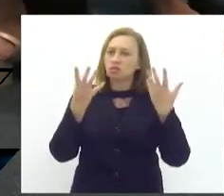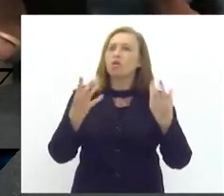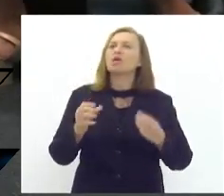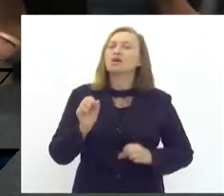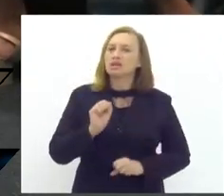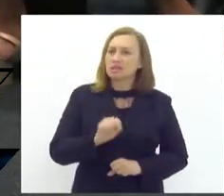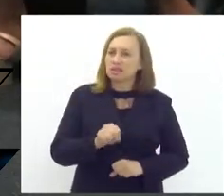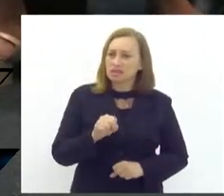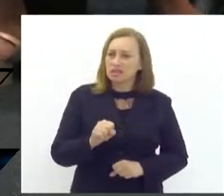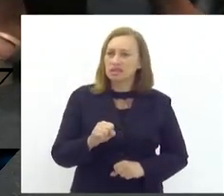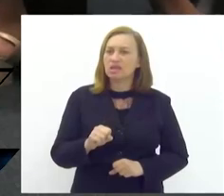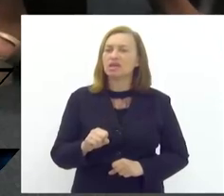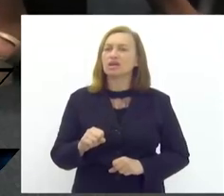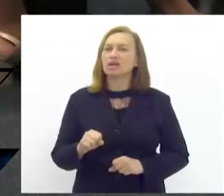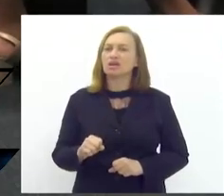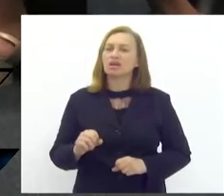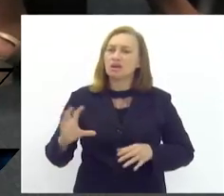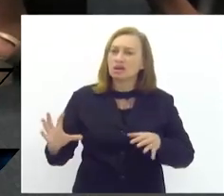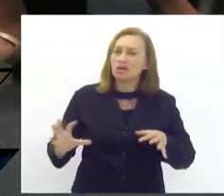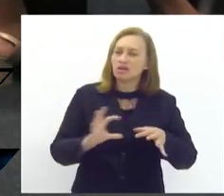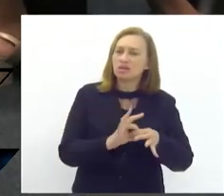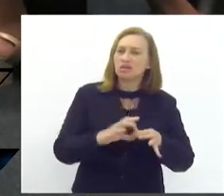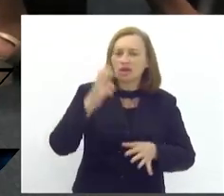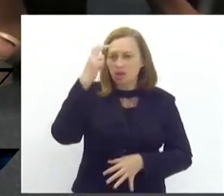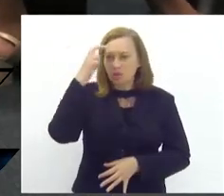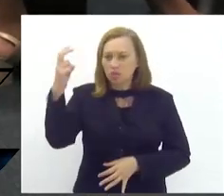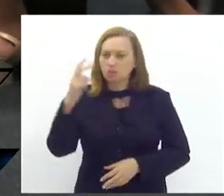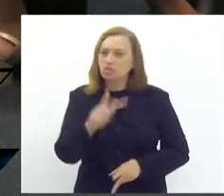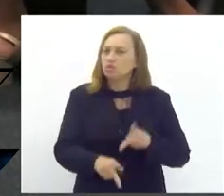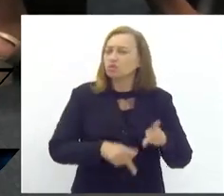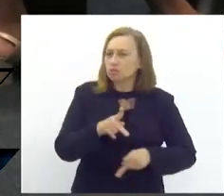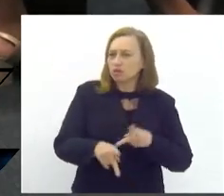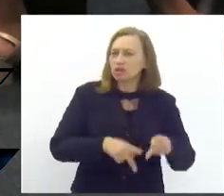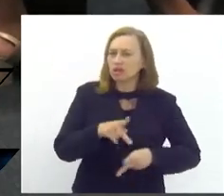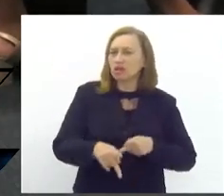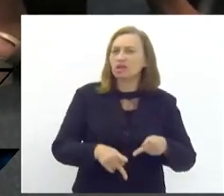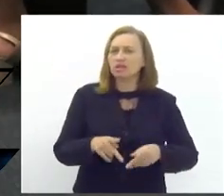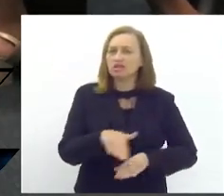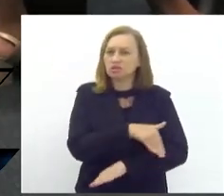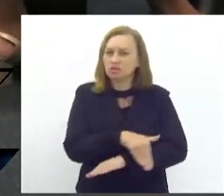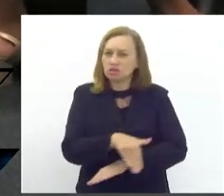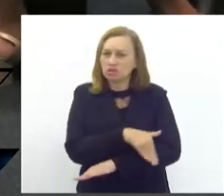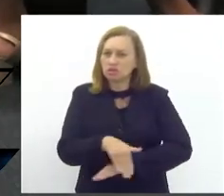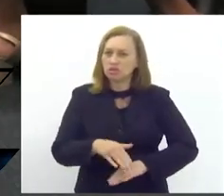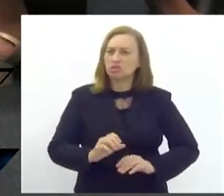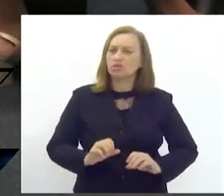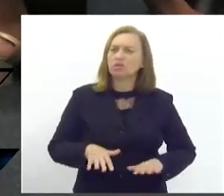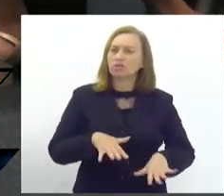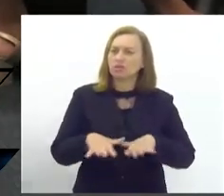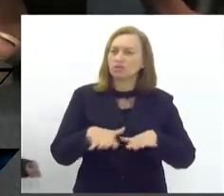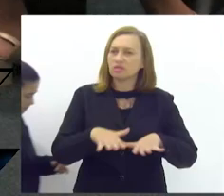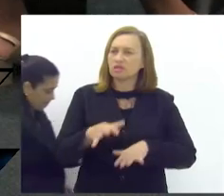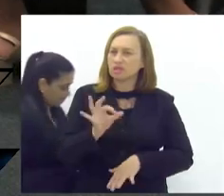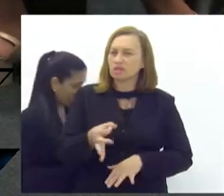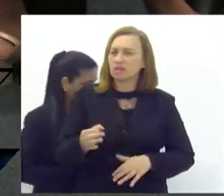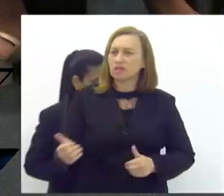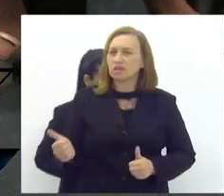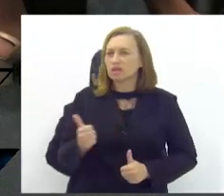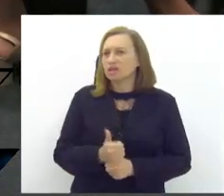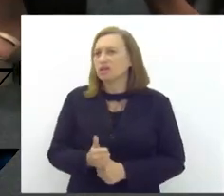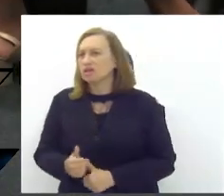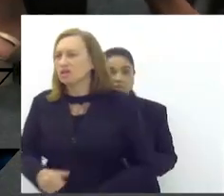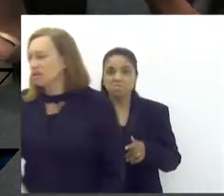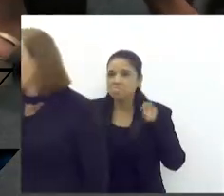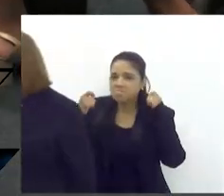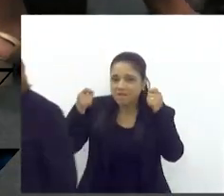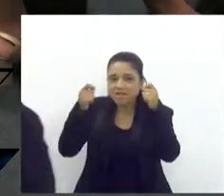Fundação atrelada a defesa da cultura popular da cultura de rua da manifestação legítima daqueles que vem